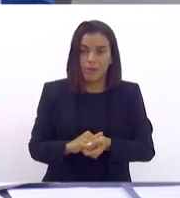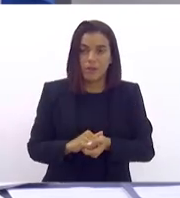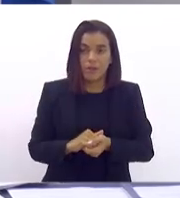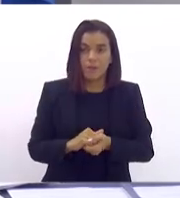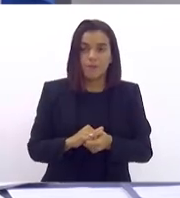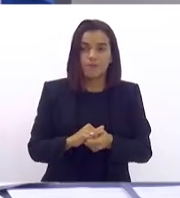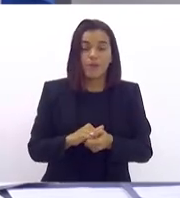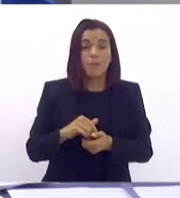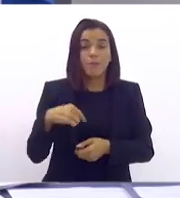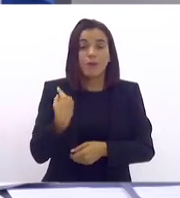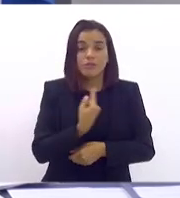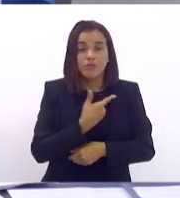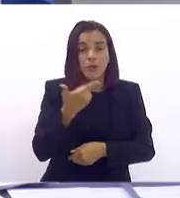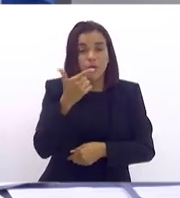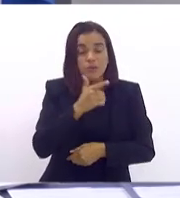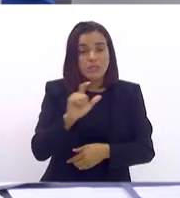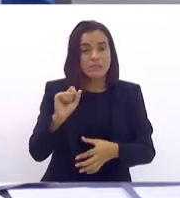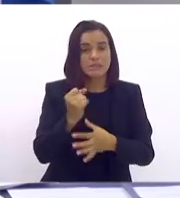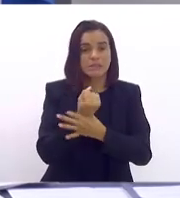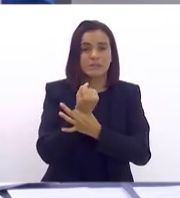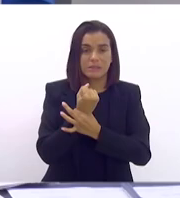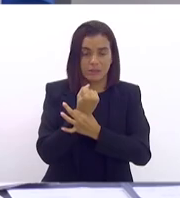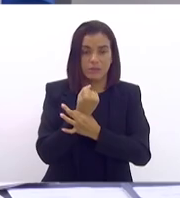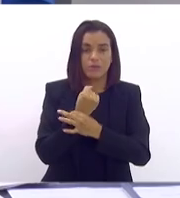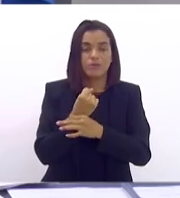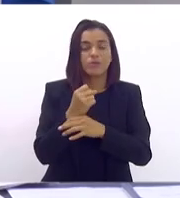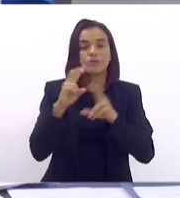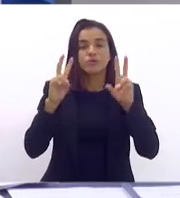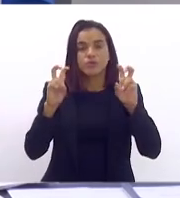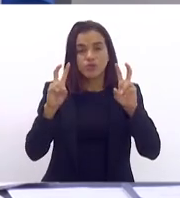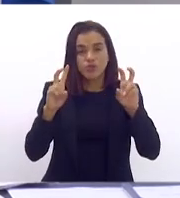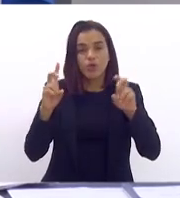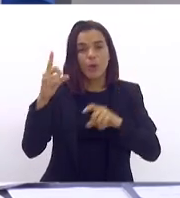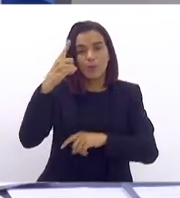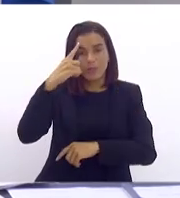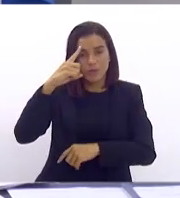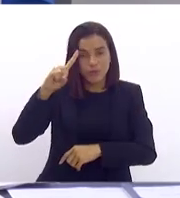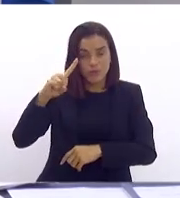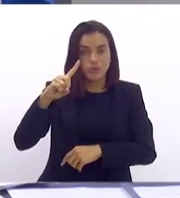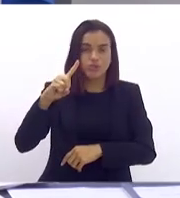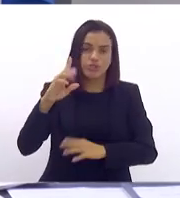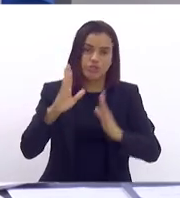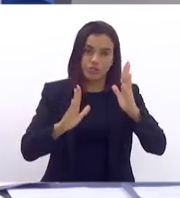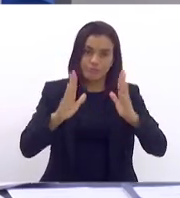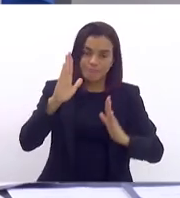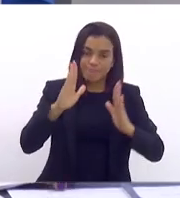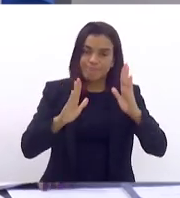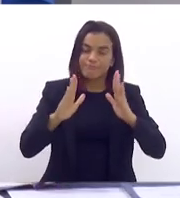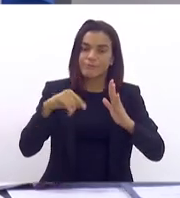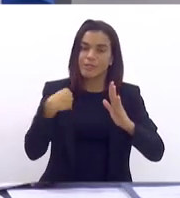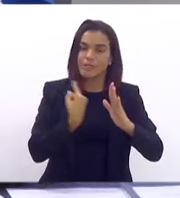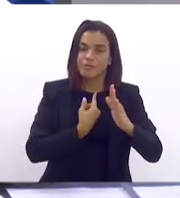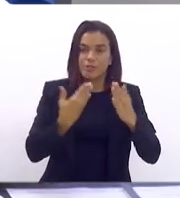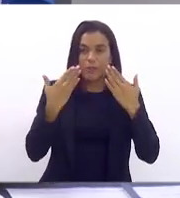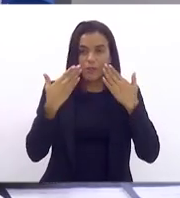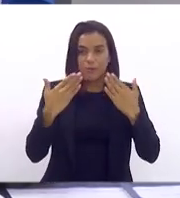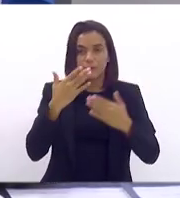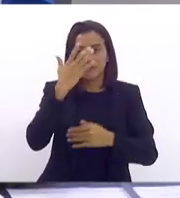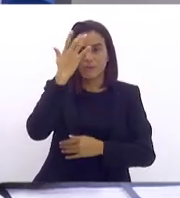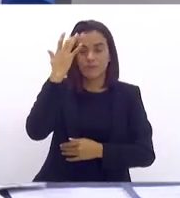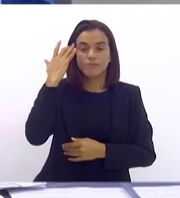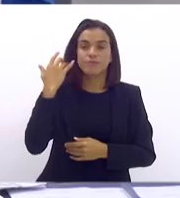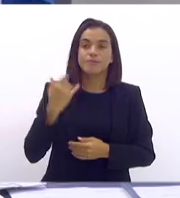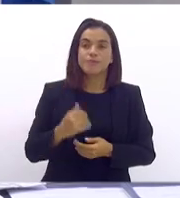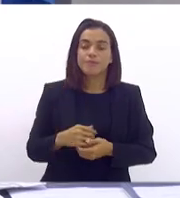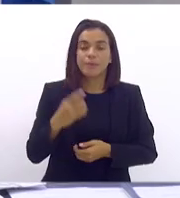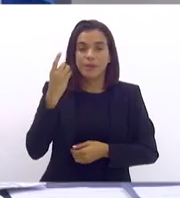possa ter segurança com as datas que nós apresentamos inicialmente.